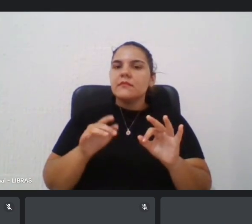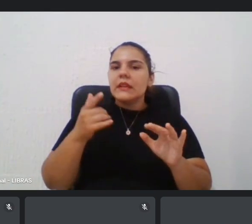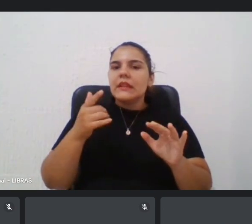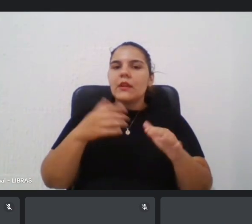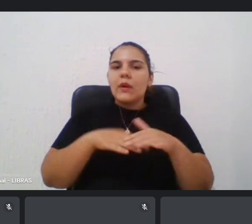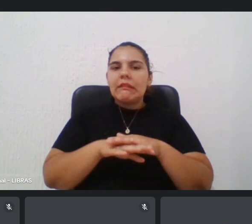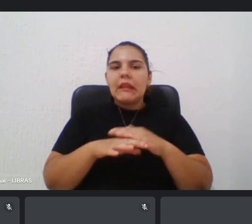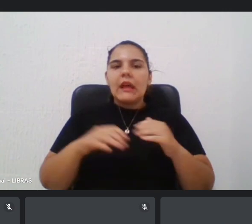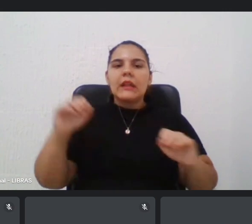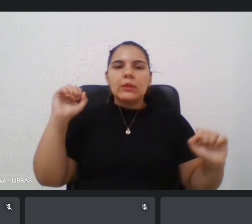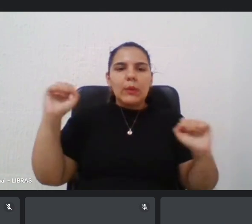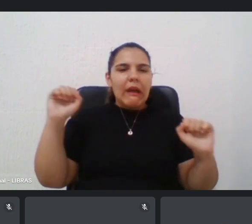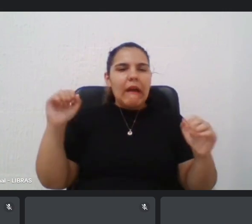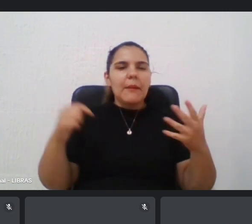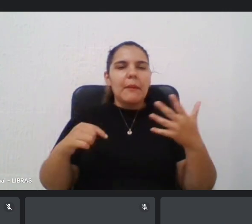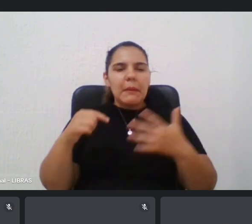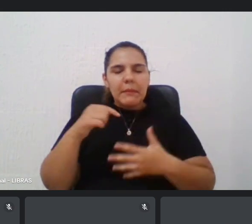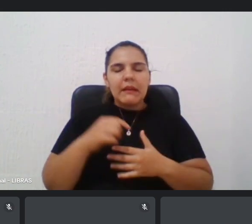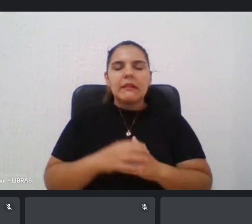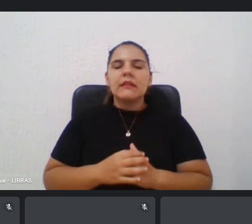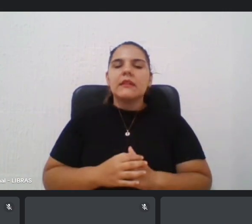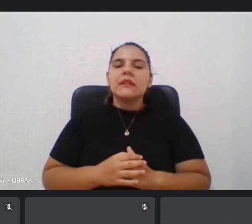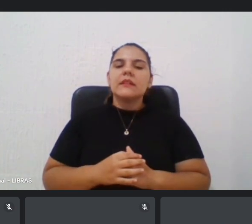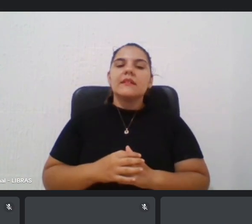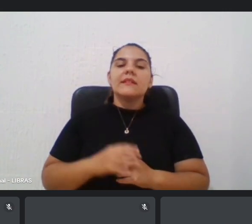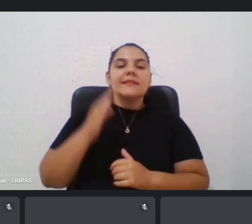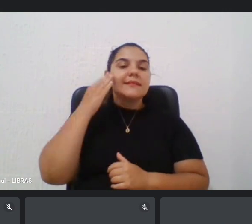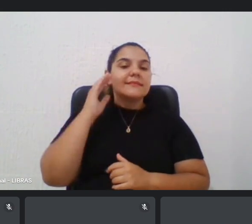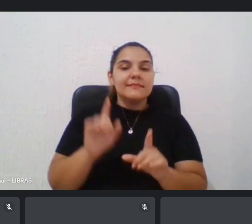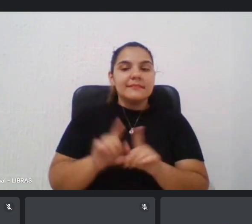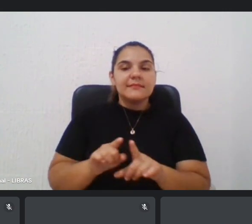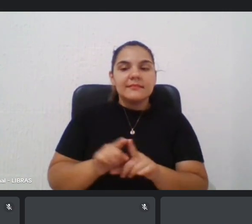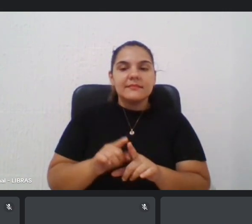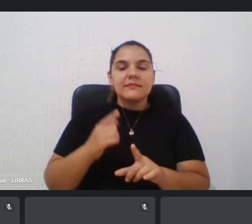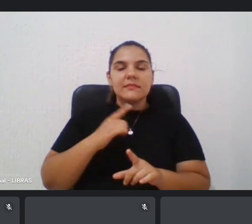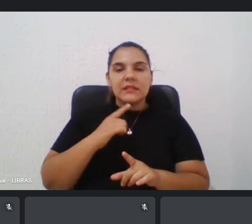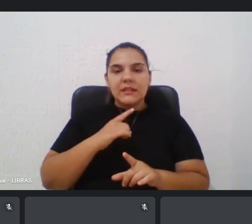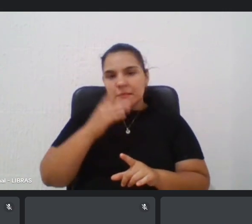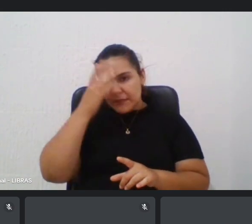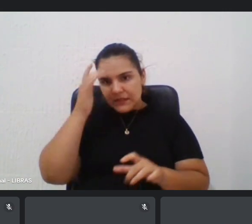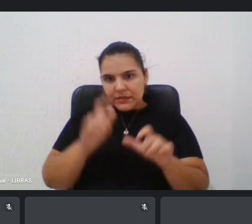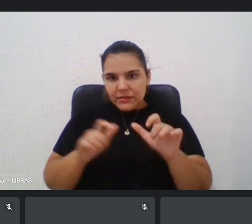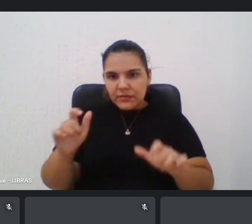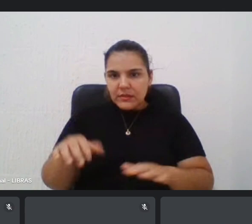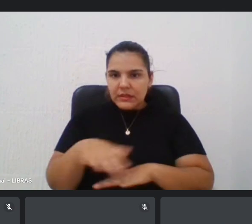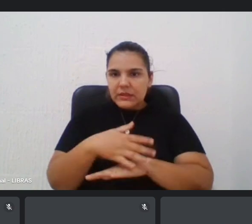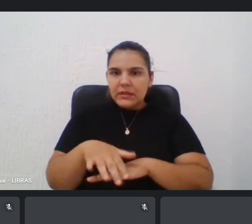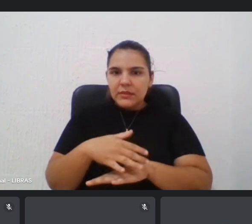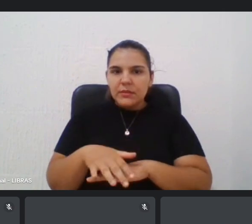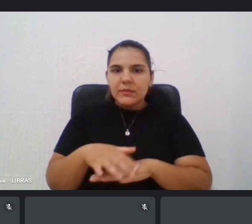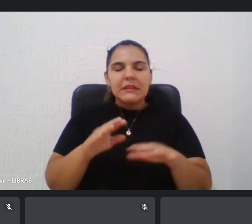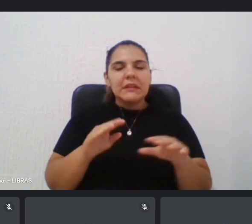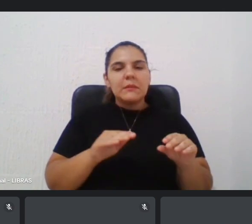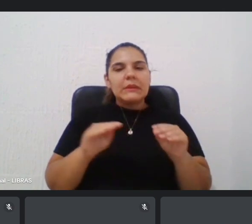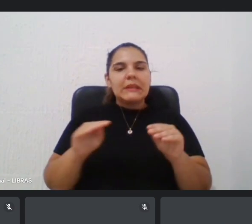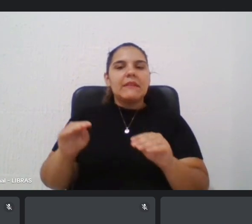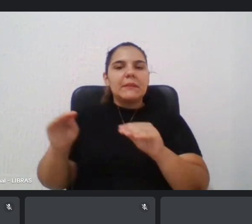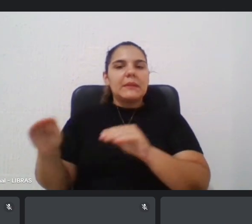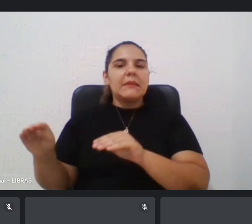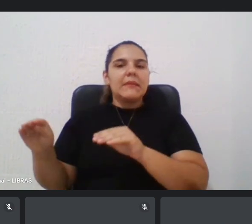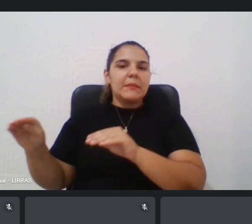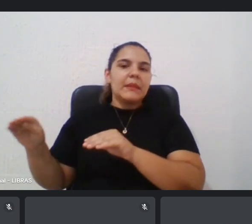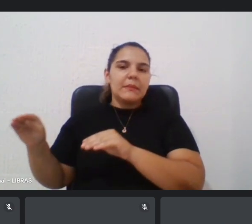rua. Eu entendi também que tem as pessoas em situação de rua, nômades, que não ficam quietos. Que era o caso de Guilherme, que era para cima e para baixo ali.